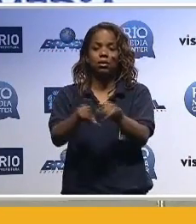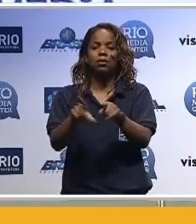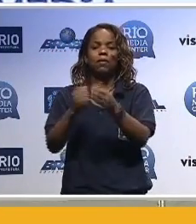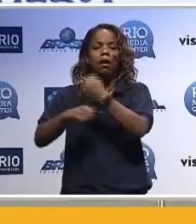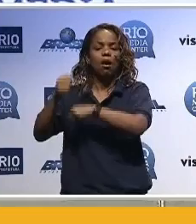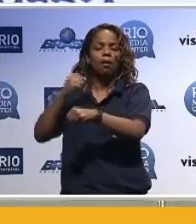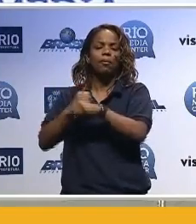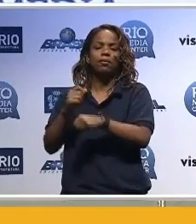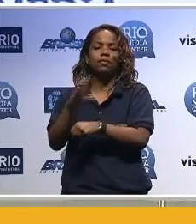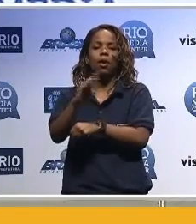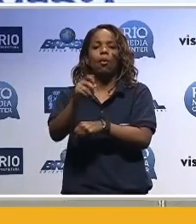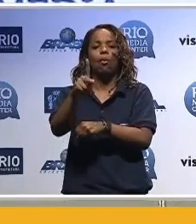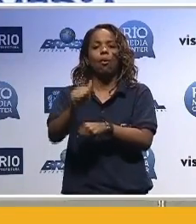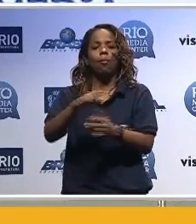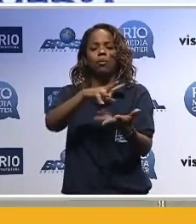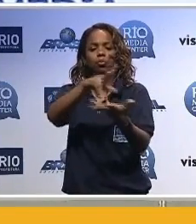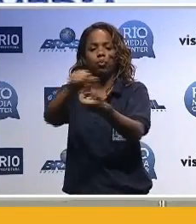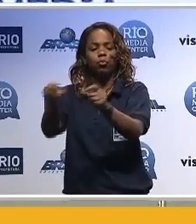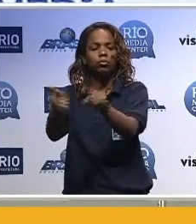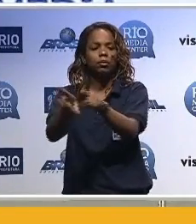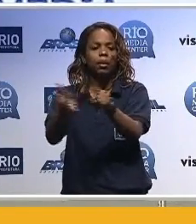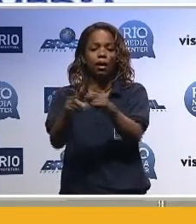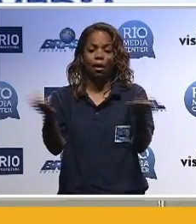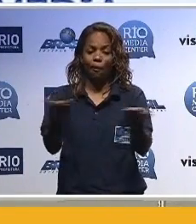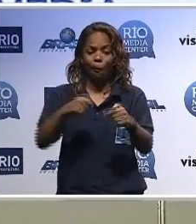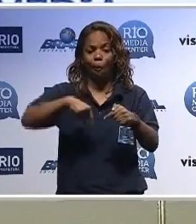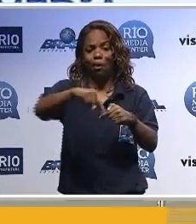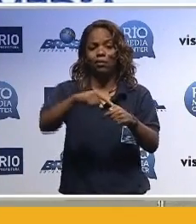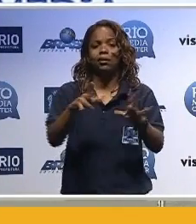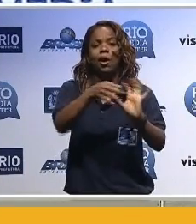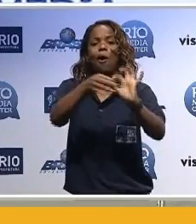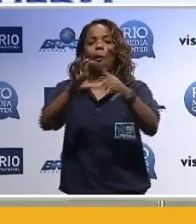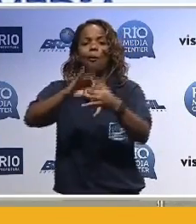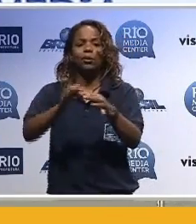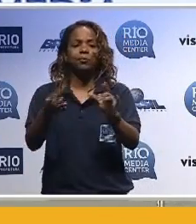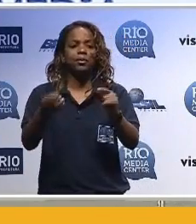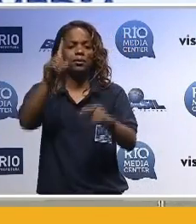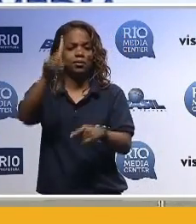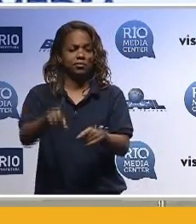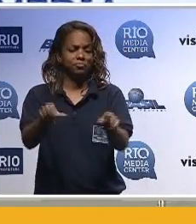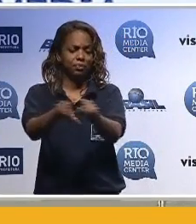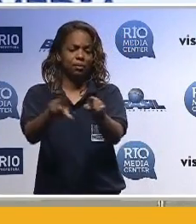agora estamos tendo as Olimpíadas e a Paralimpíada. Isso, obviamente,